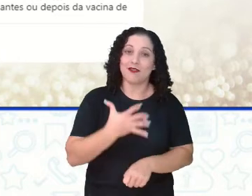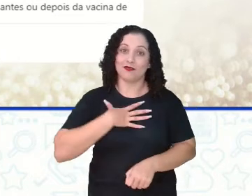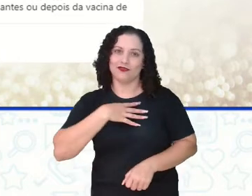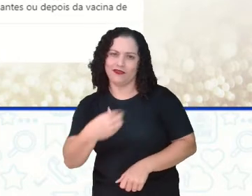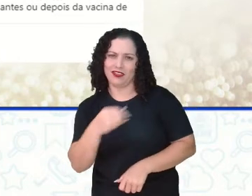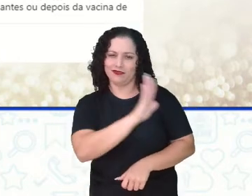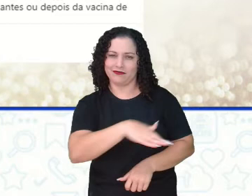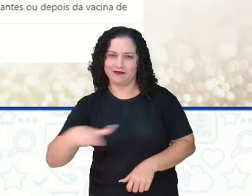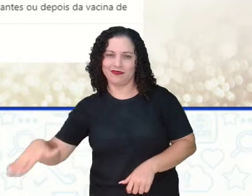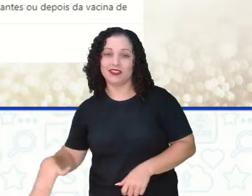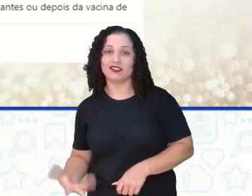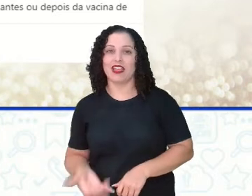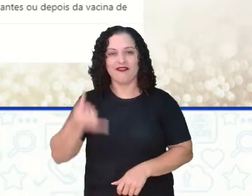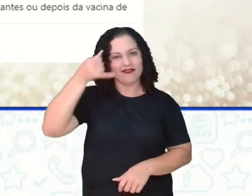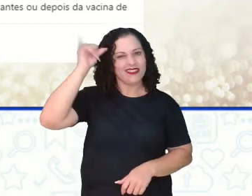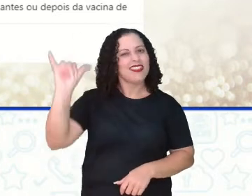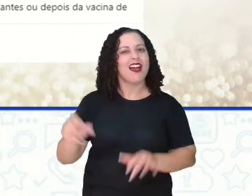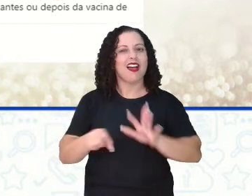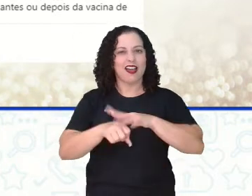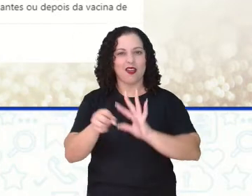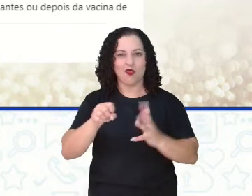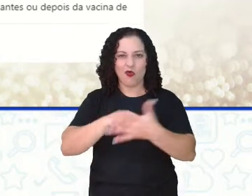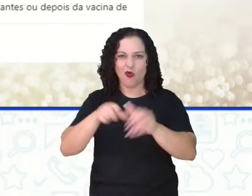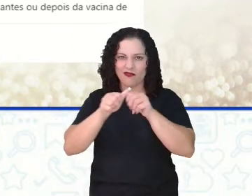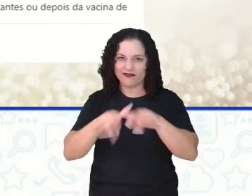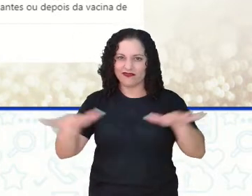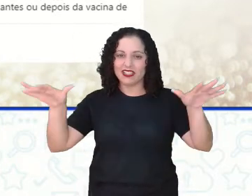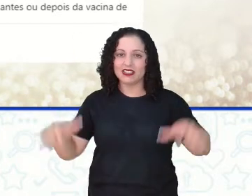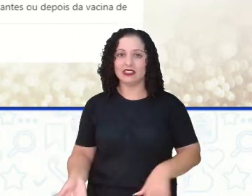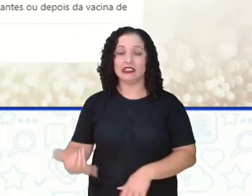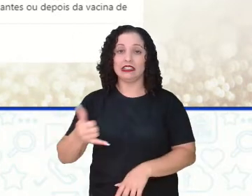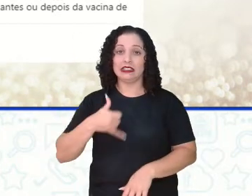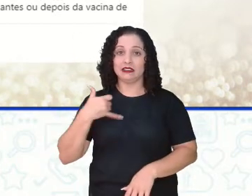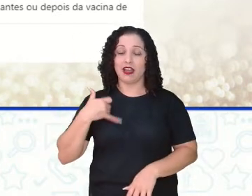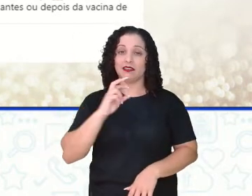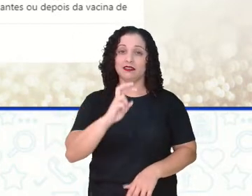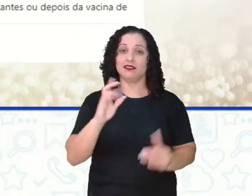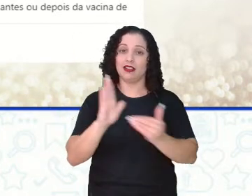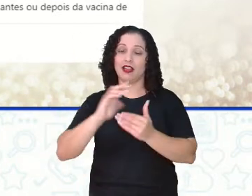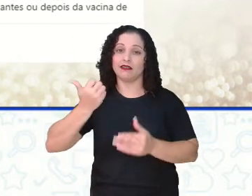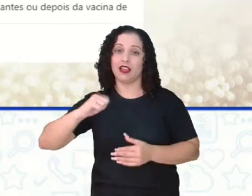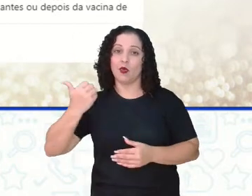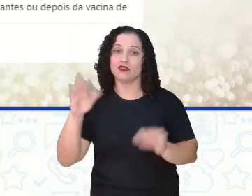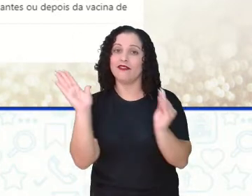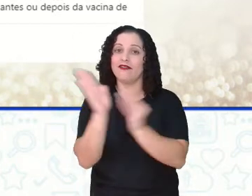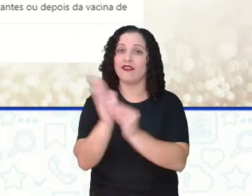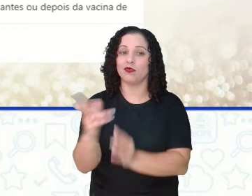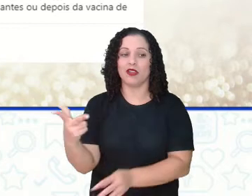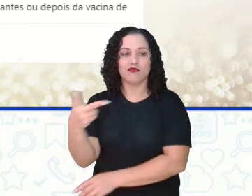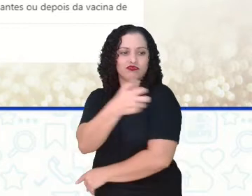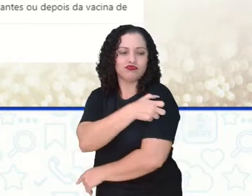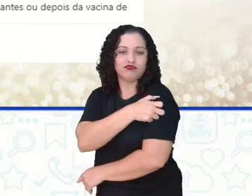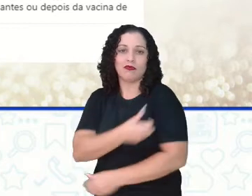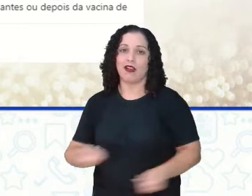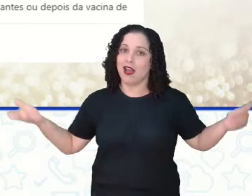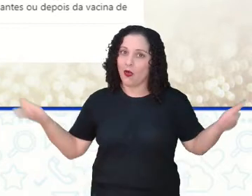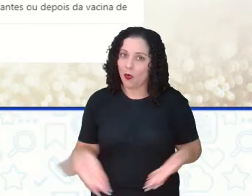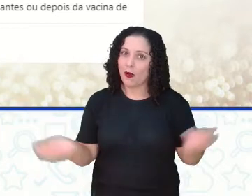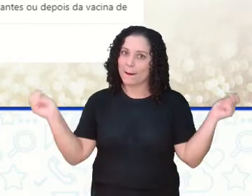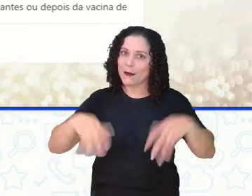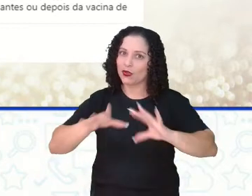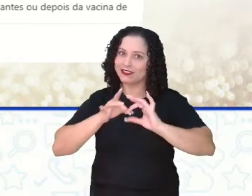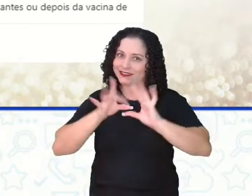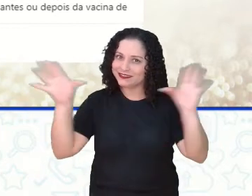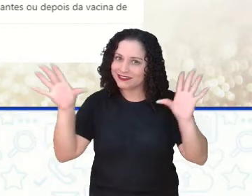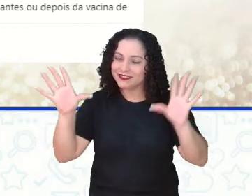Covid-19? Ampliamos os locais de imunização para crianças de 5 a 11 anos que ainda não tomaram a primeira dose ou já estão aptas a receber a